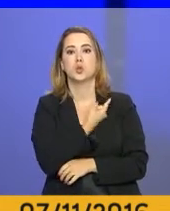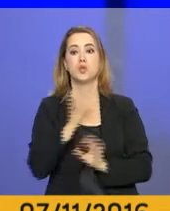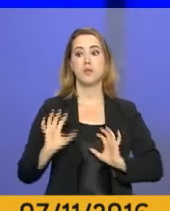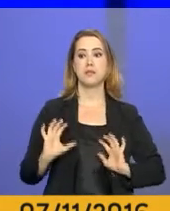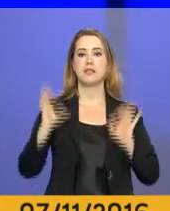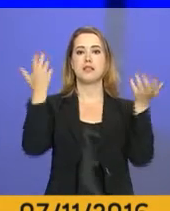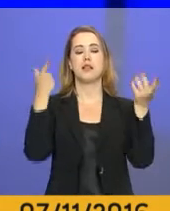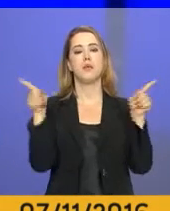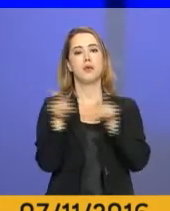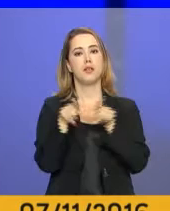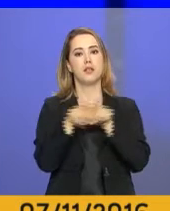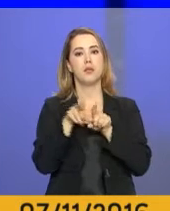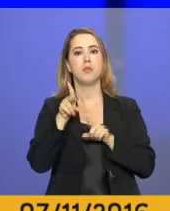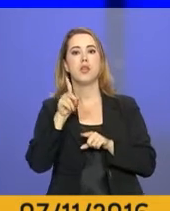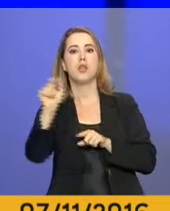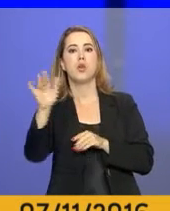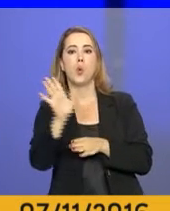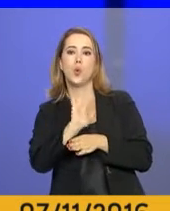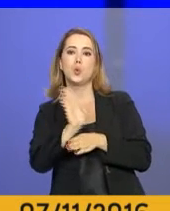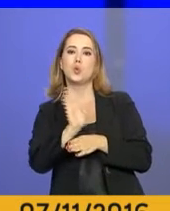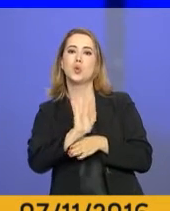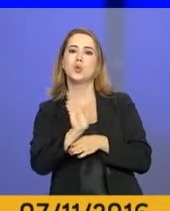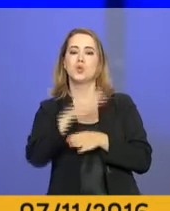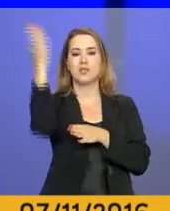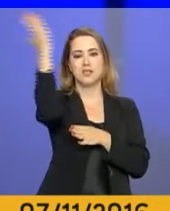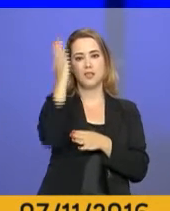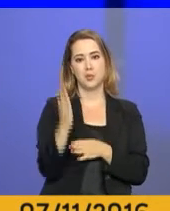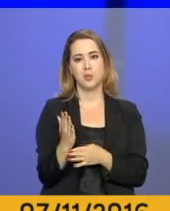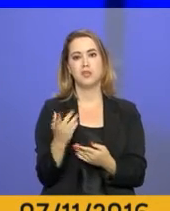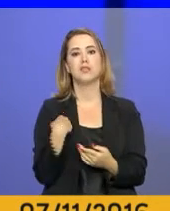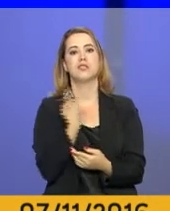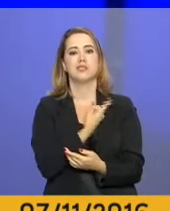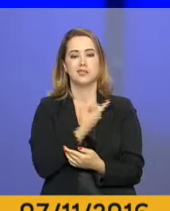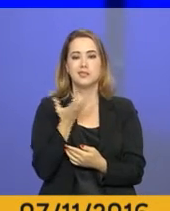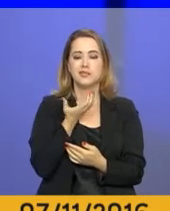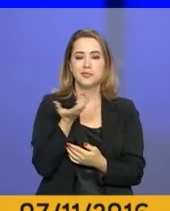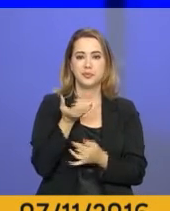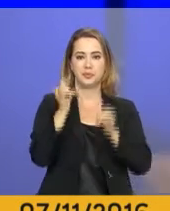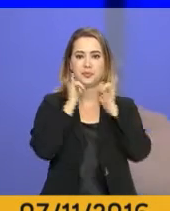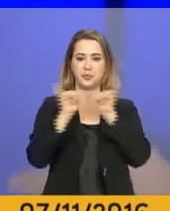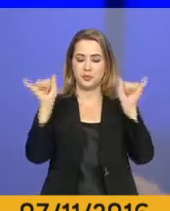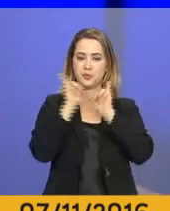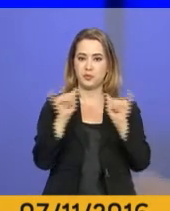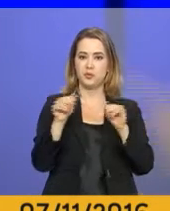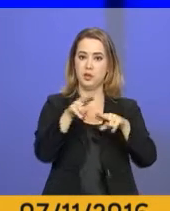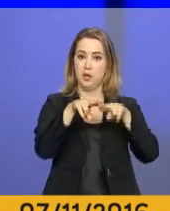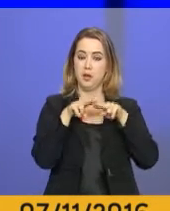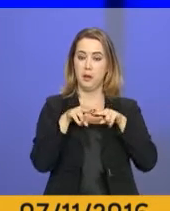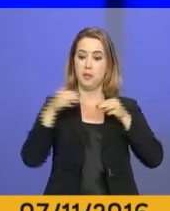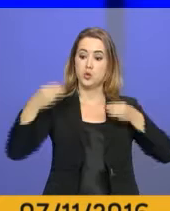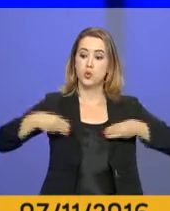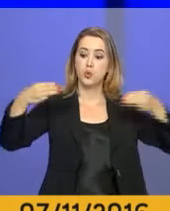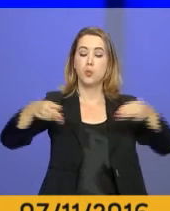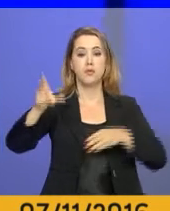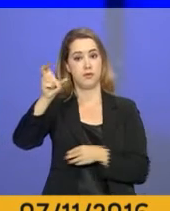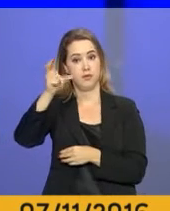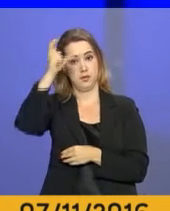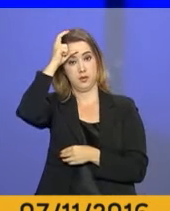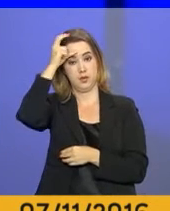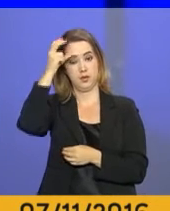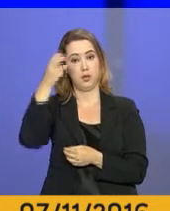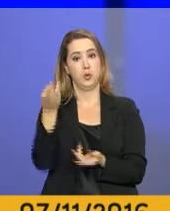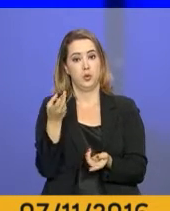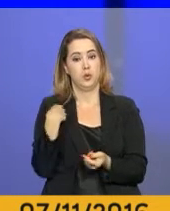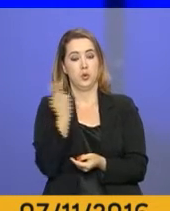o dia do cinema brasileiro e eu gostaria de anunciar que a pedido do ministério da cultura mais uma vez